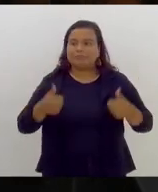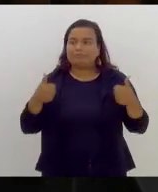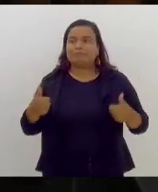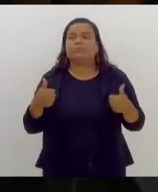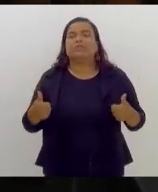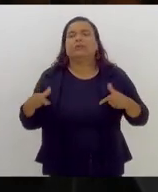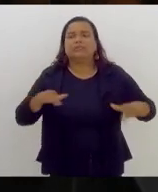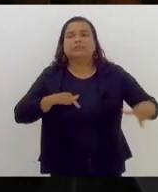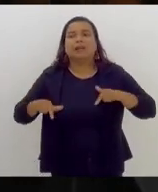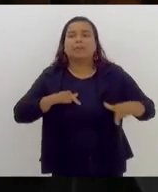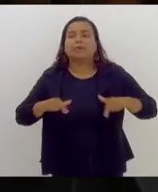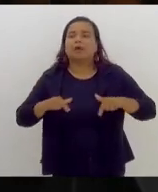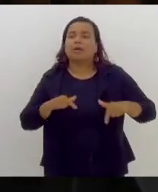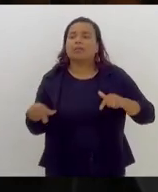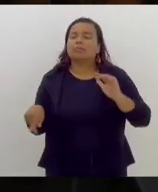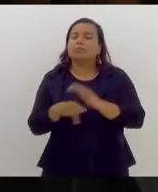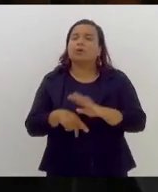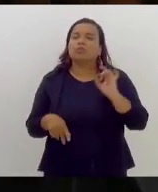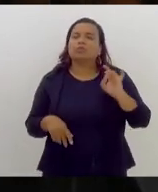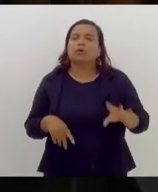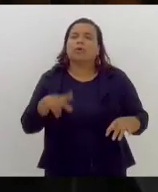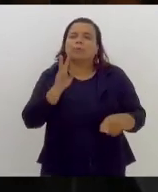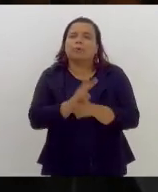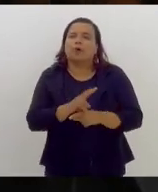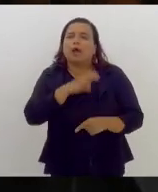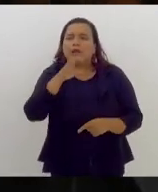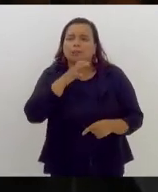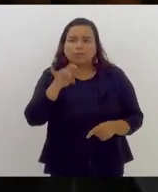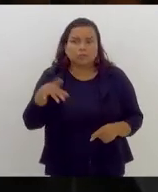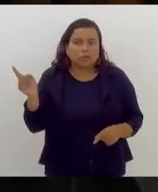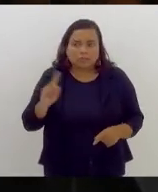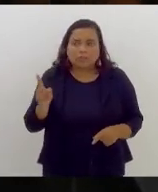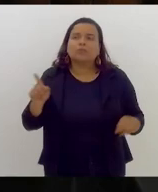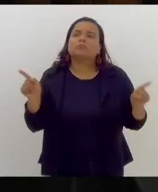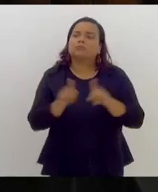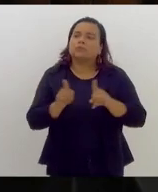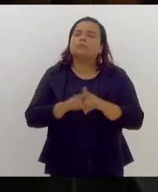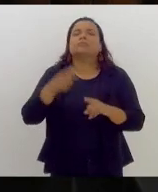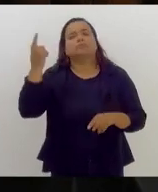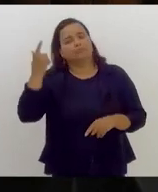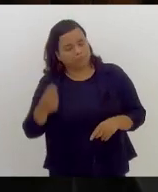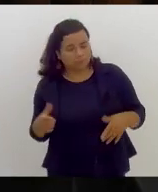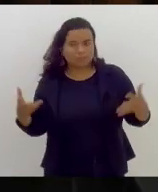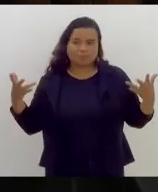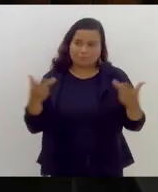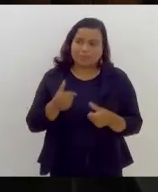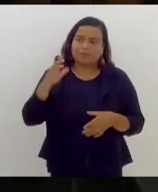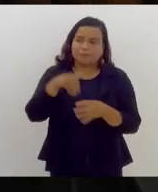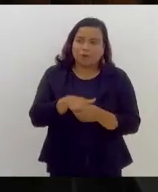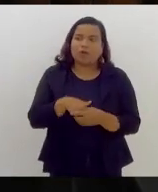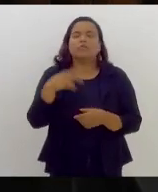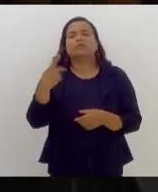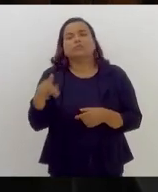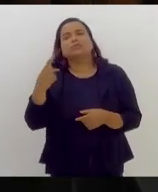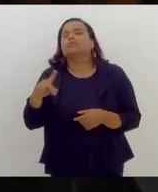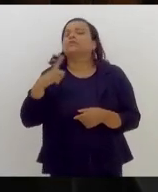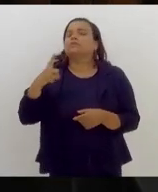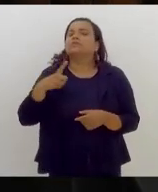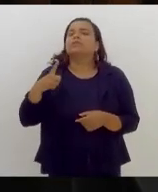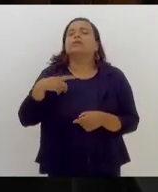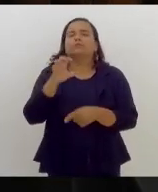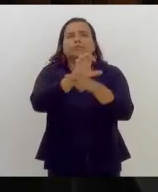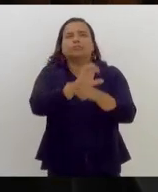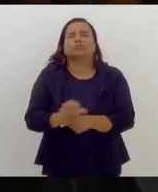só no trabalho da proteção animal, mas pela brilhante votação que você teve em todo o Estado do